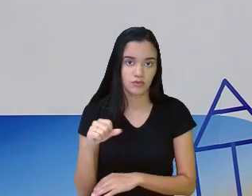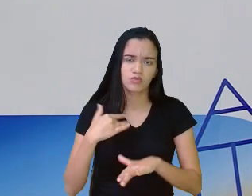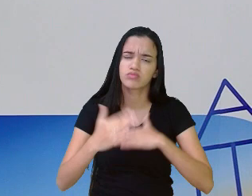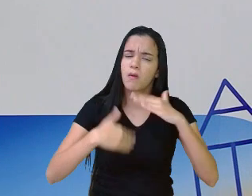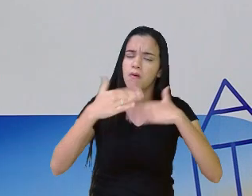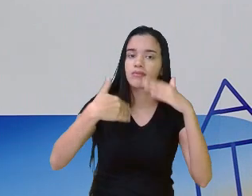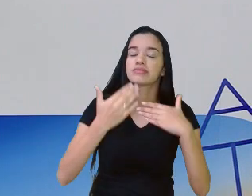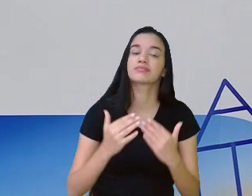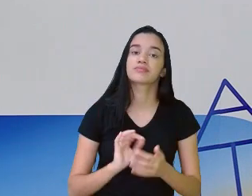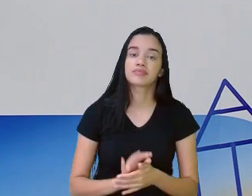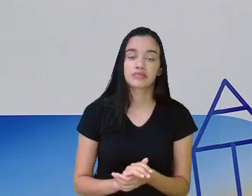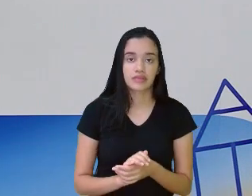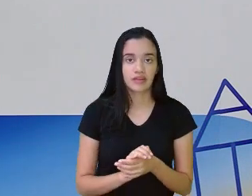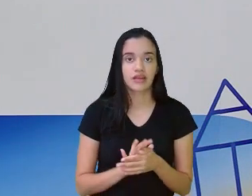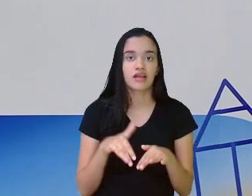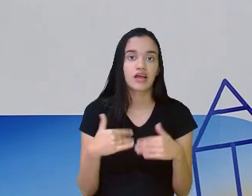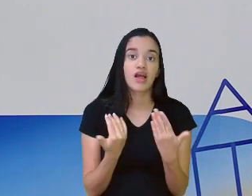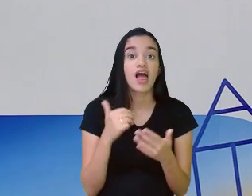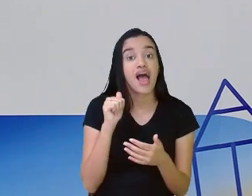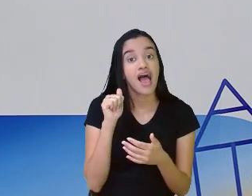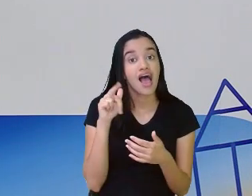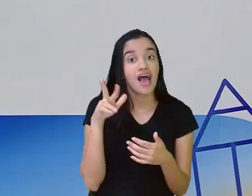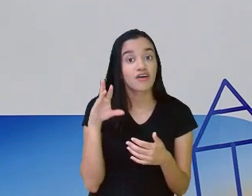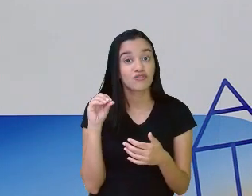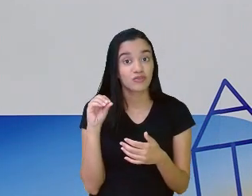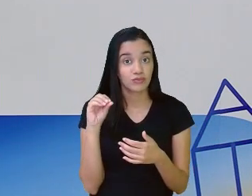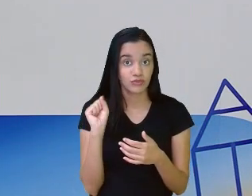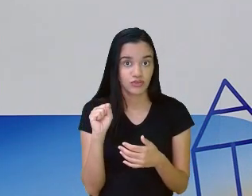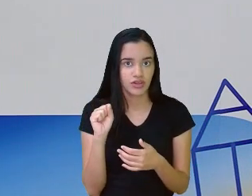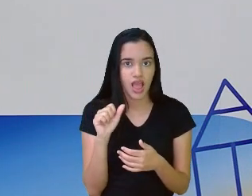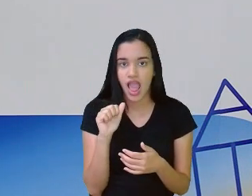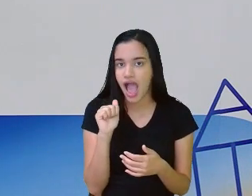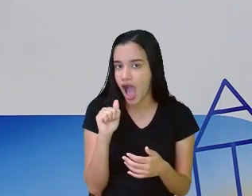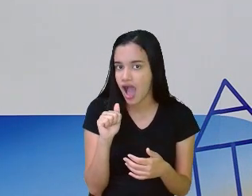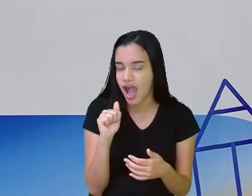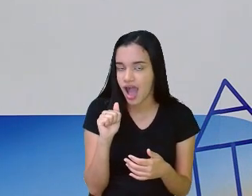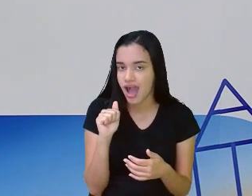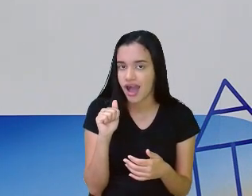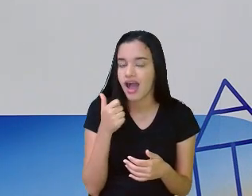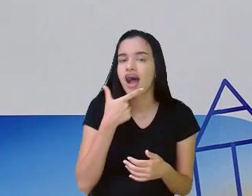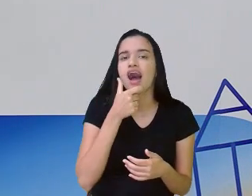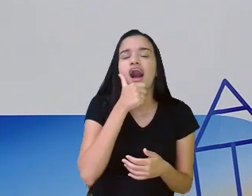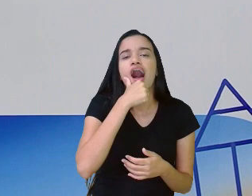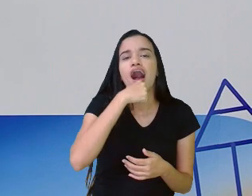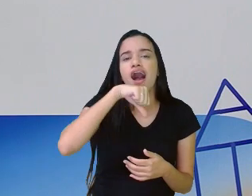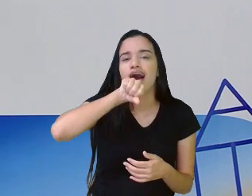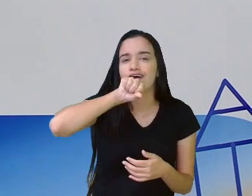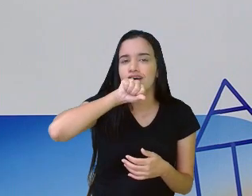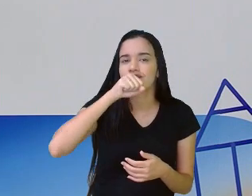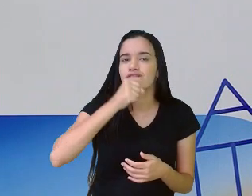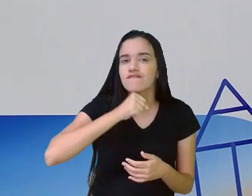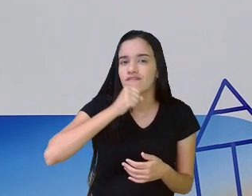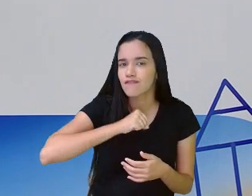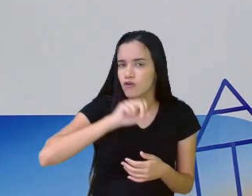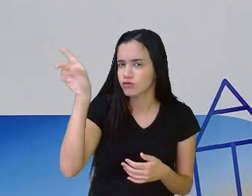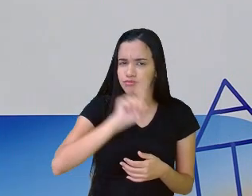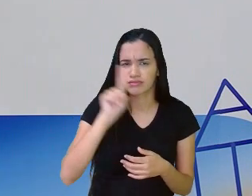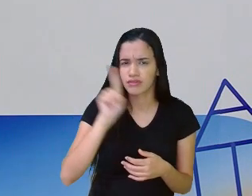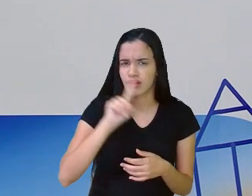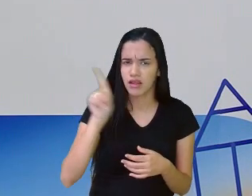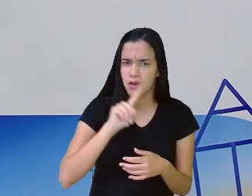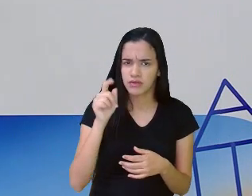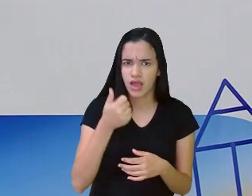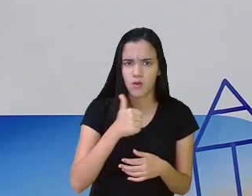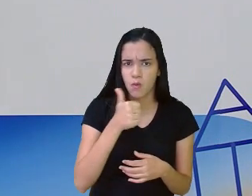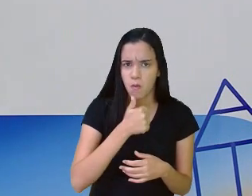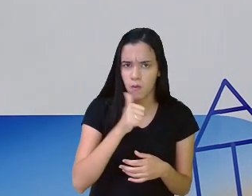Não esquece, coloca o avos depois, não é avós não, nem avós, é avos. Não é um 11